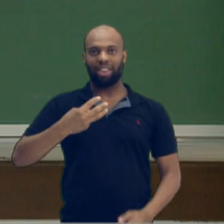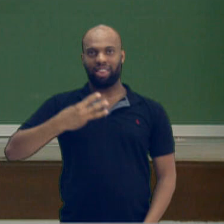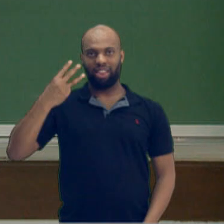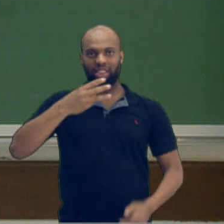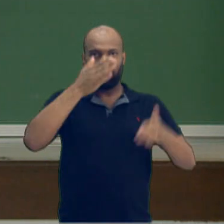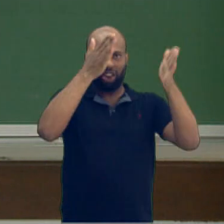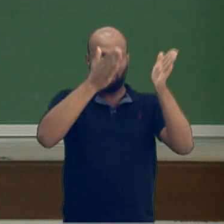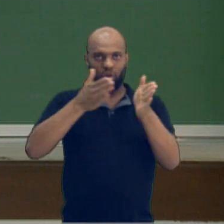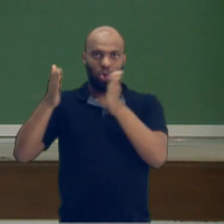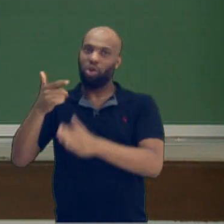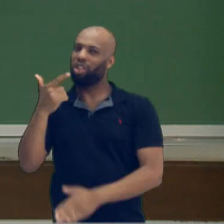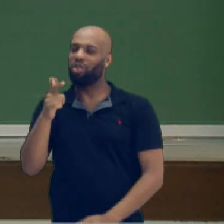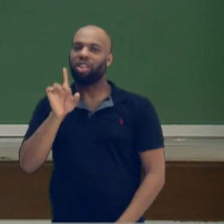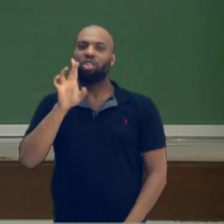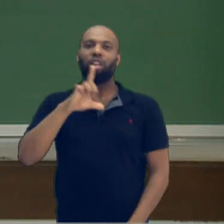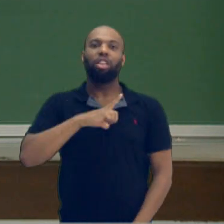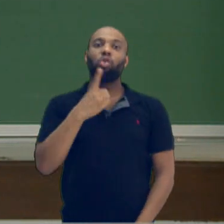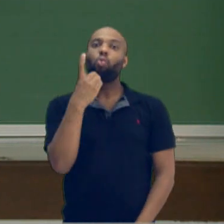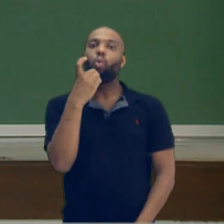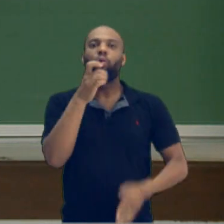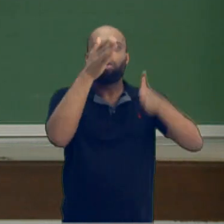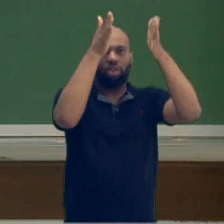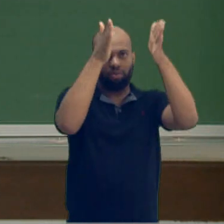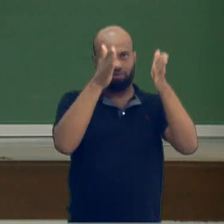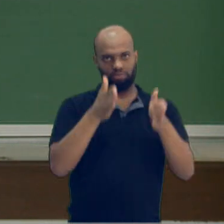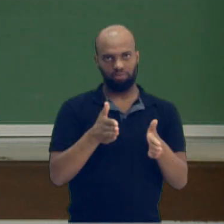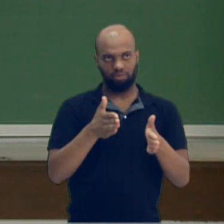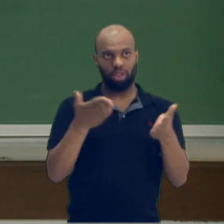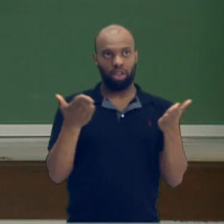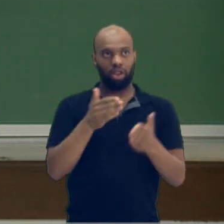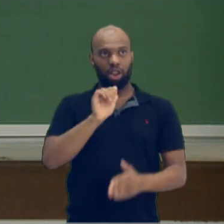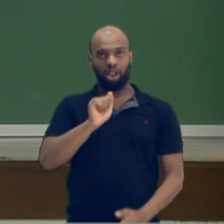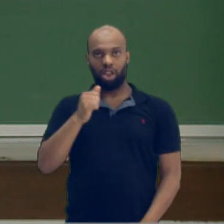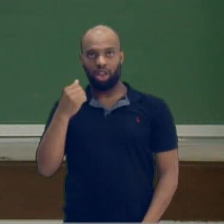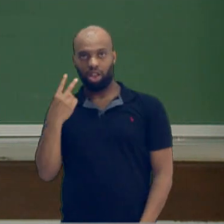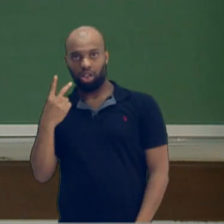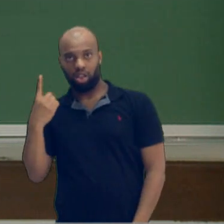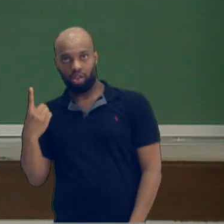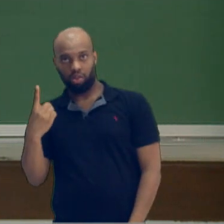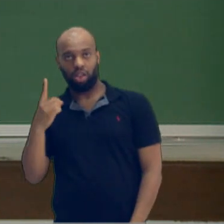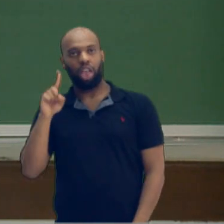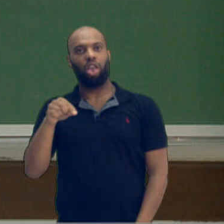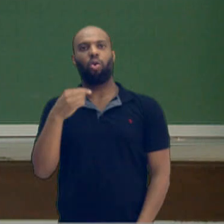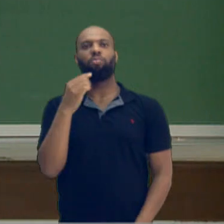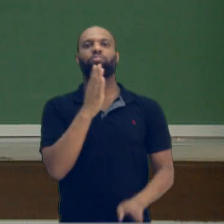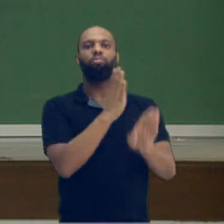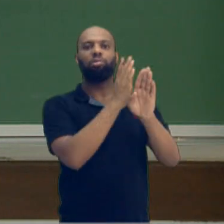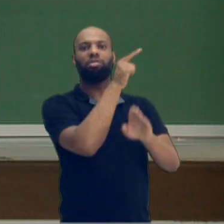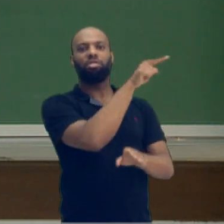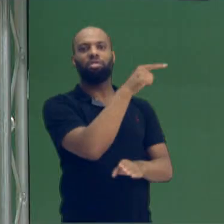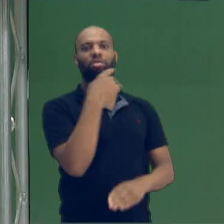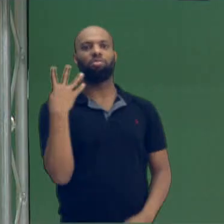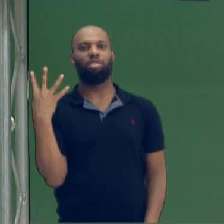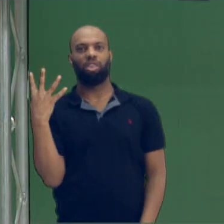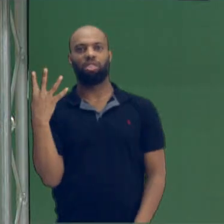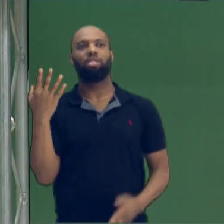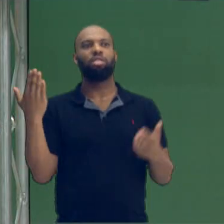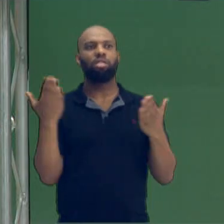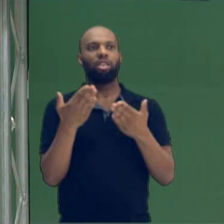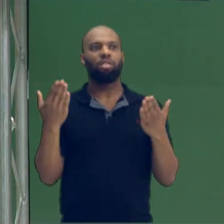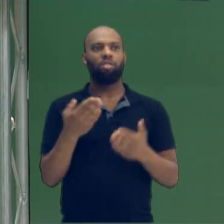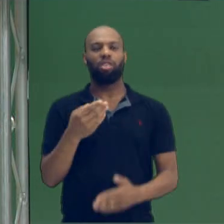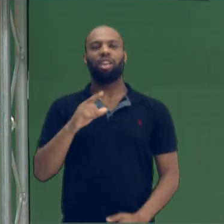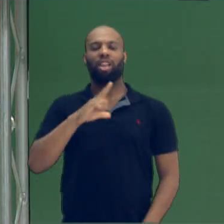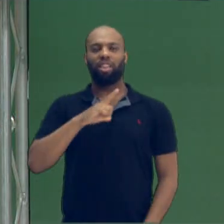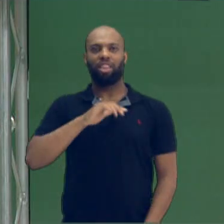Não existe, né? Ela só tem uma coluna. O elemento A21 é o elemento 4. E o elemento que está na terceira linha,